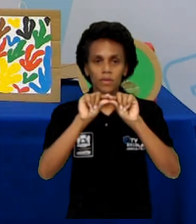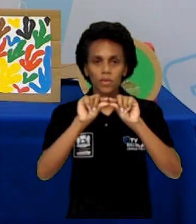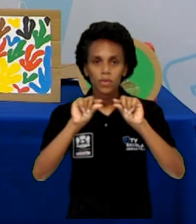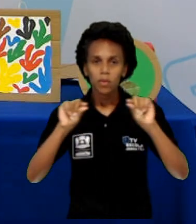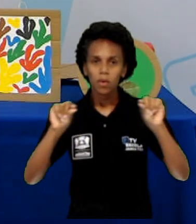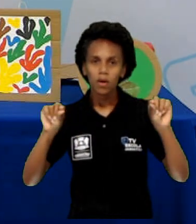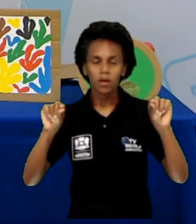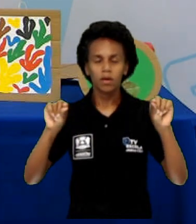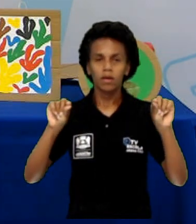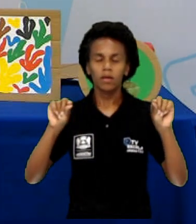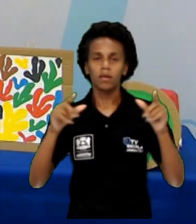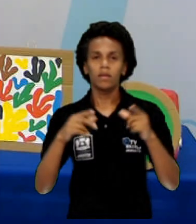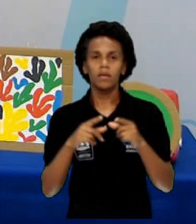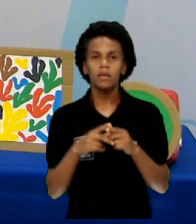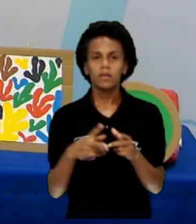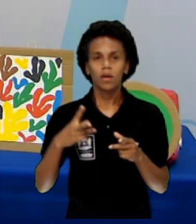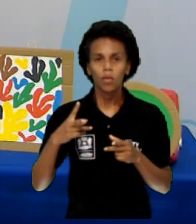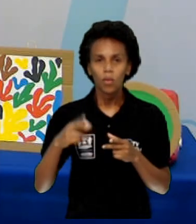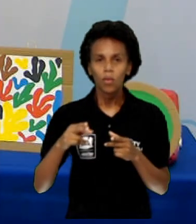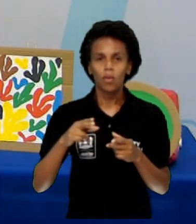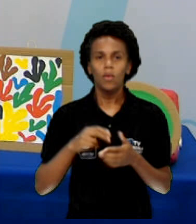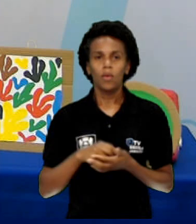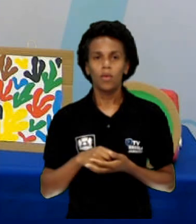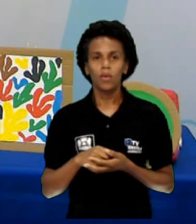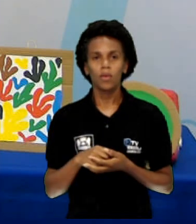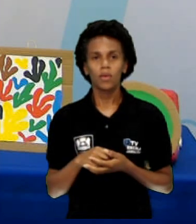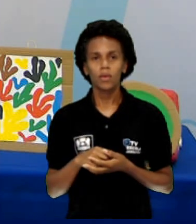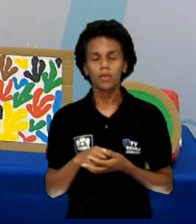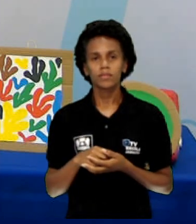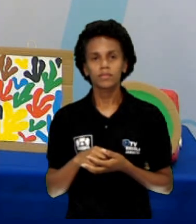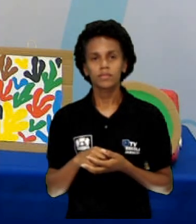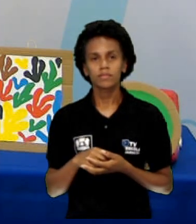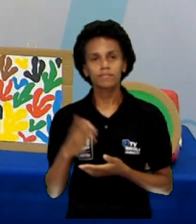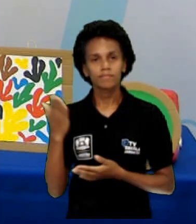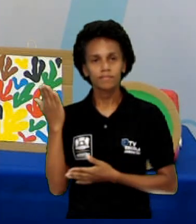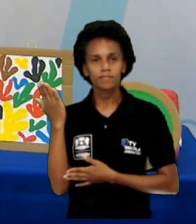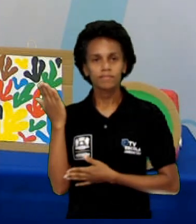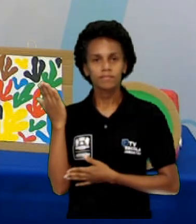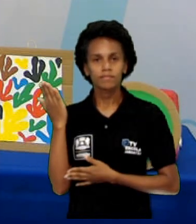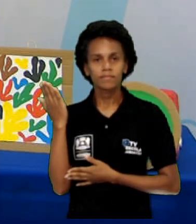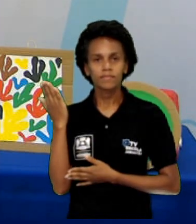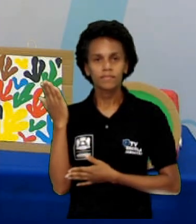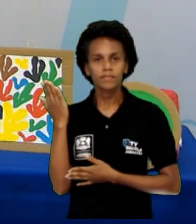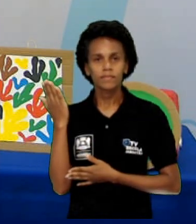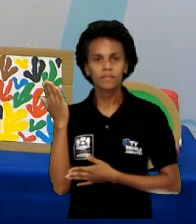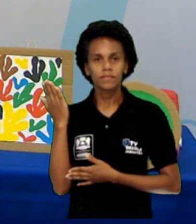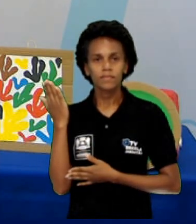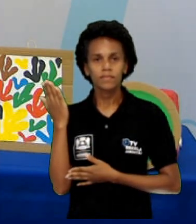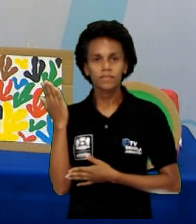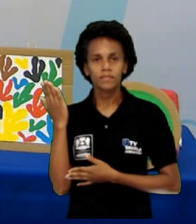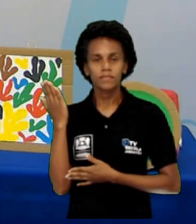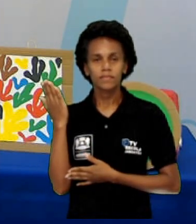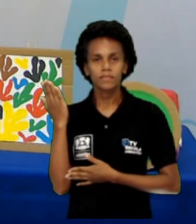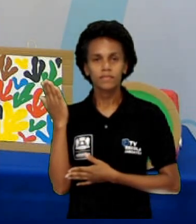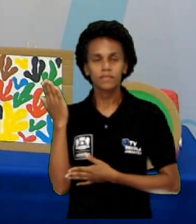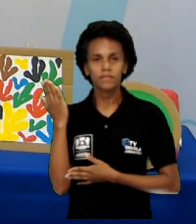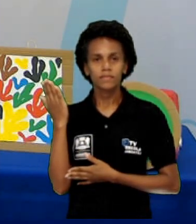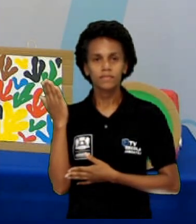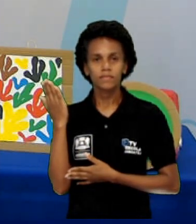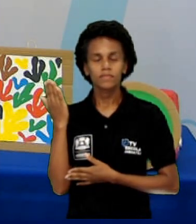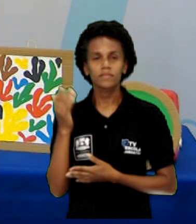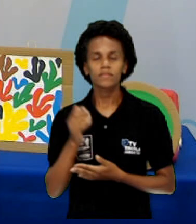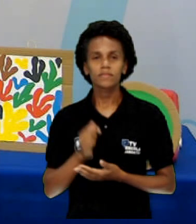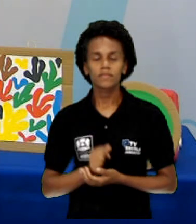tiverem em casa, vocês cortam um pedacinho e vocês vão colocar na parte de trás, ok? Aqui